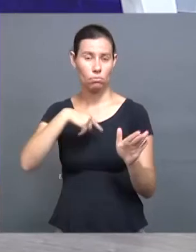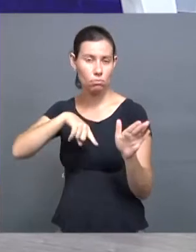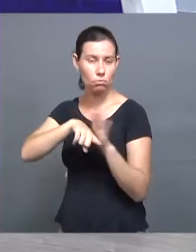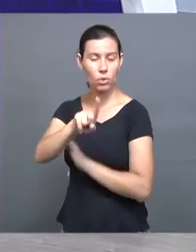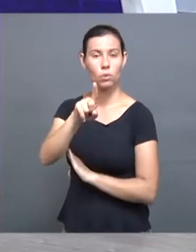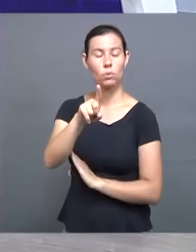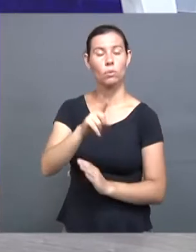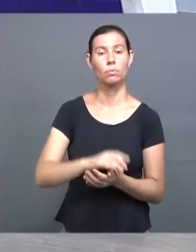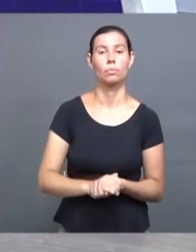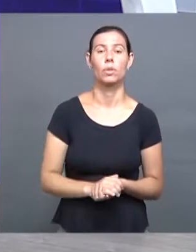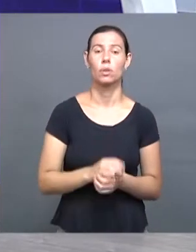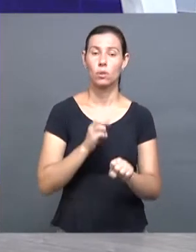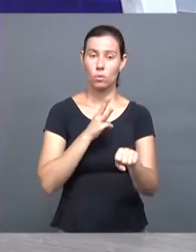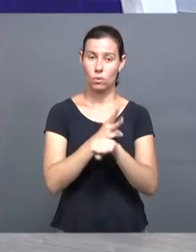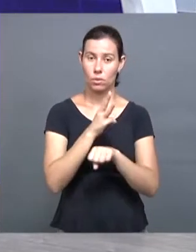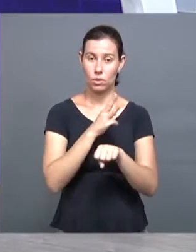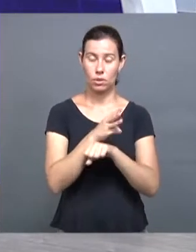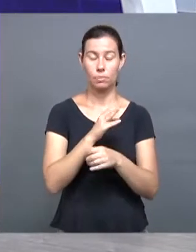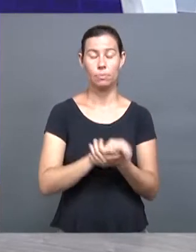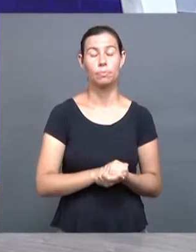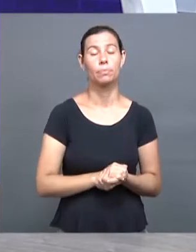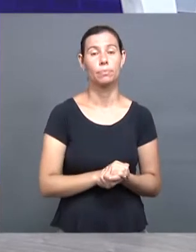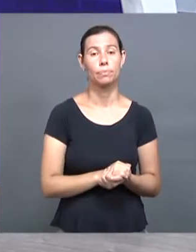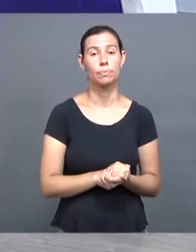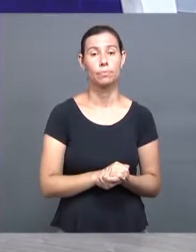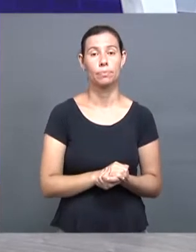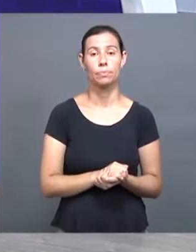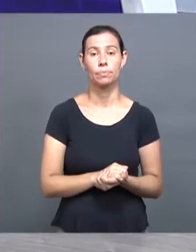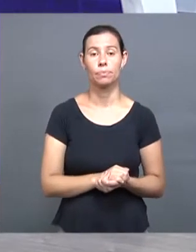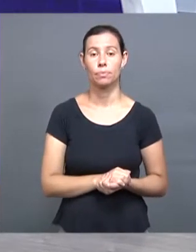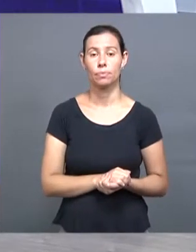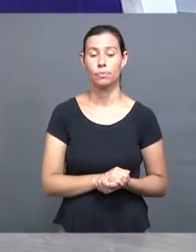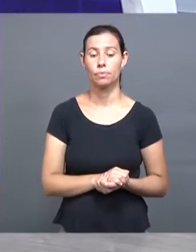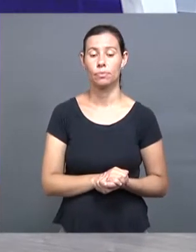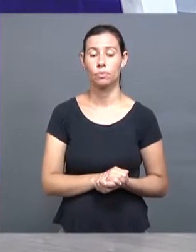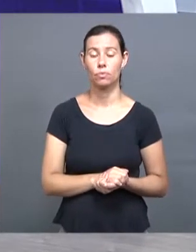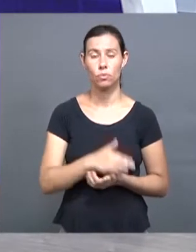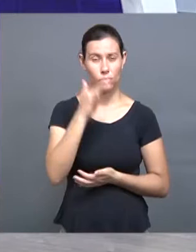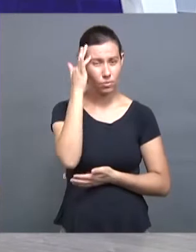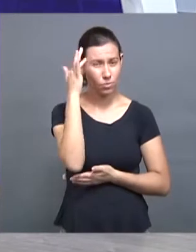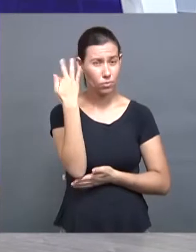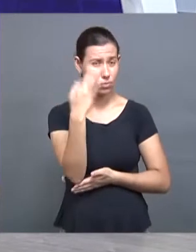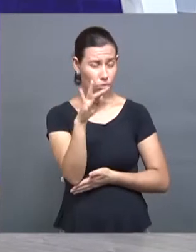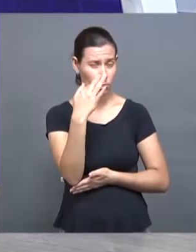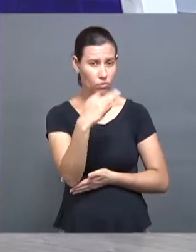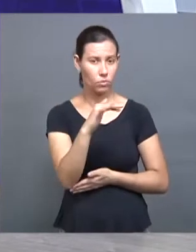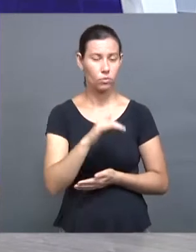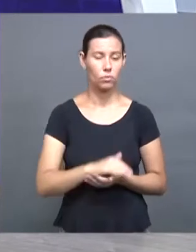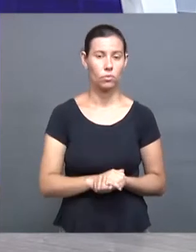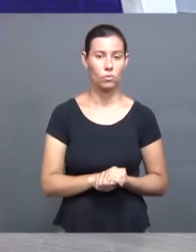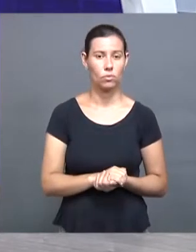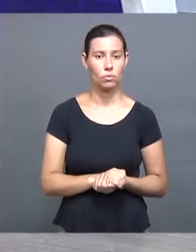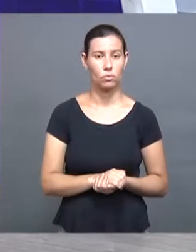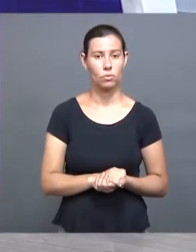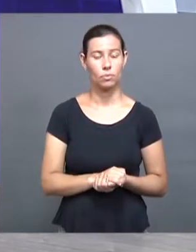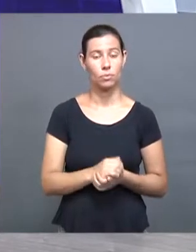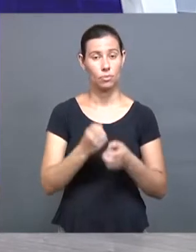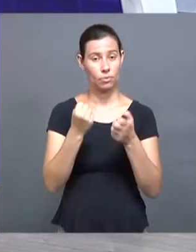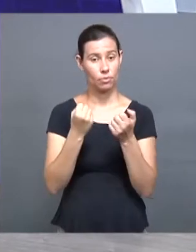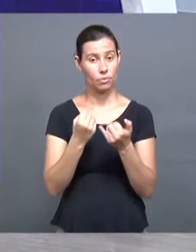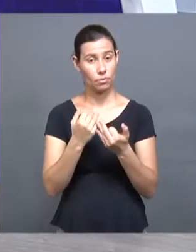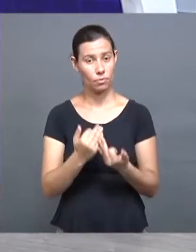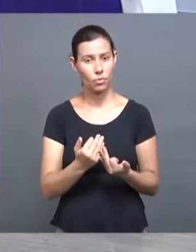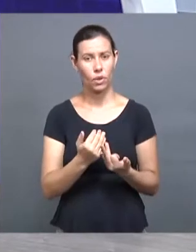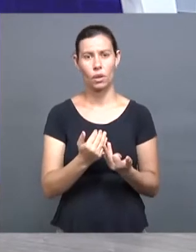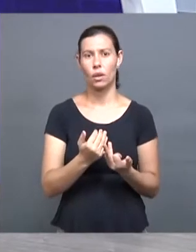pergunta para o nosso WhatsApp. Essa vai para você, doutor Lauro. Sobre dor de cabeça. Quando o Engalite chegará ao